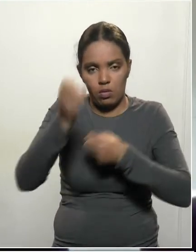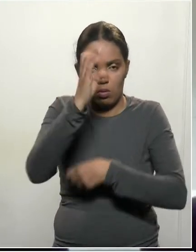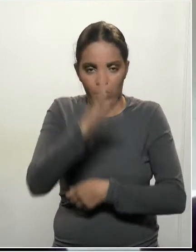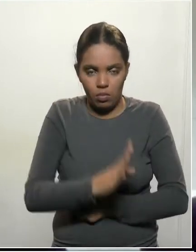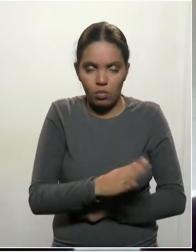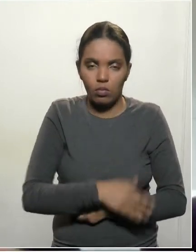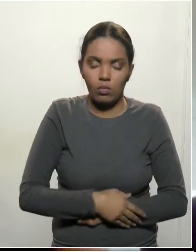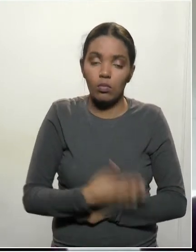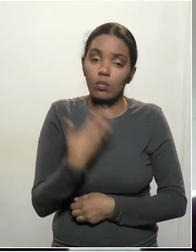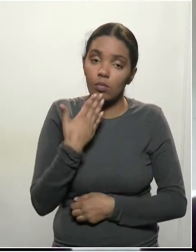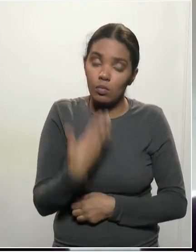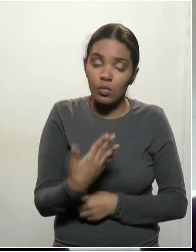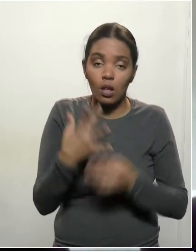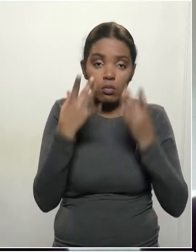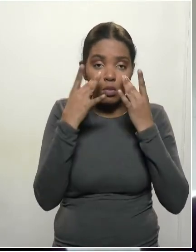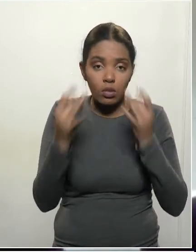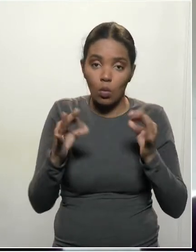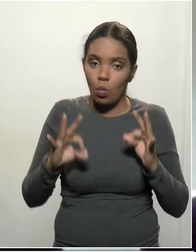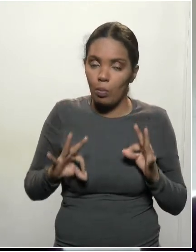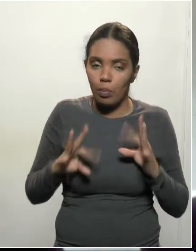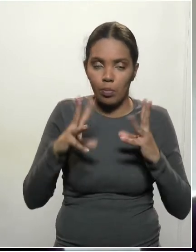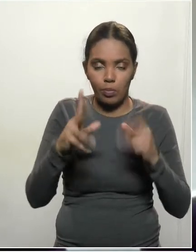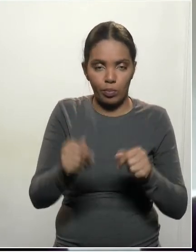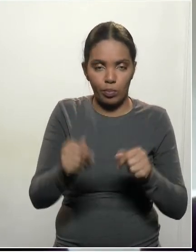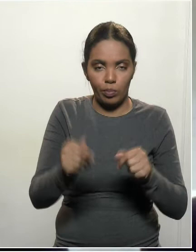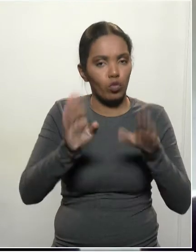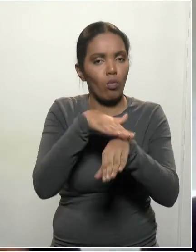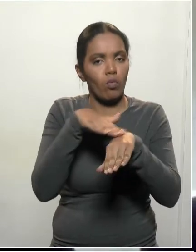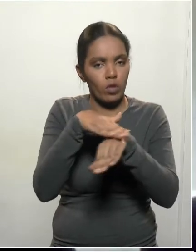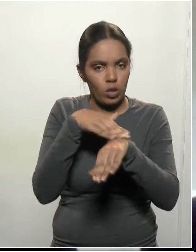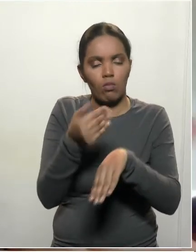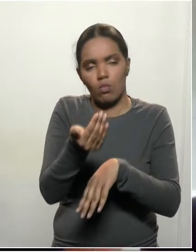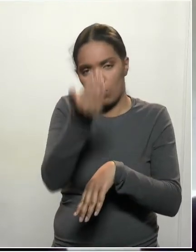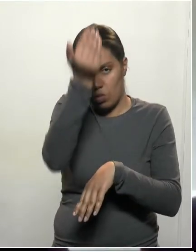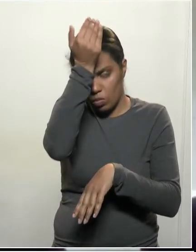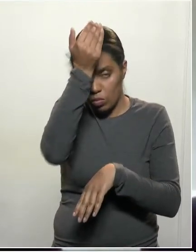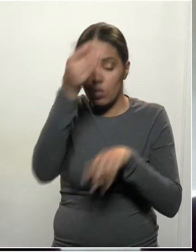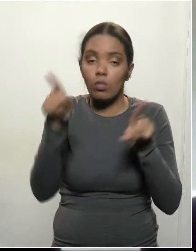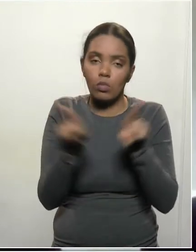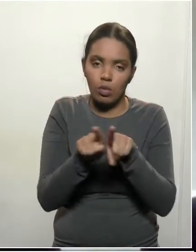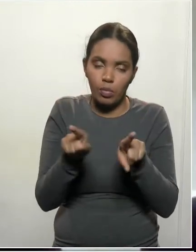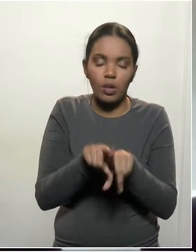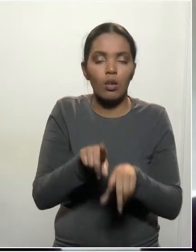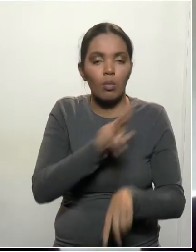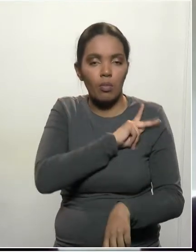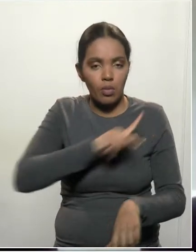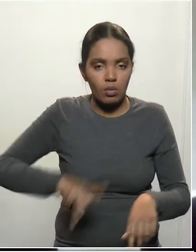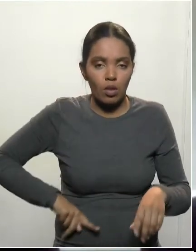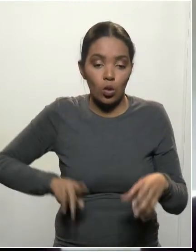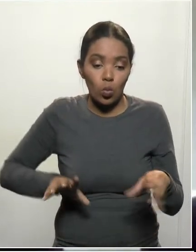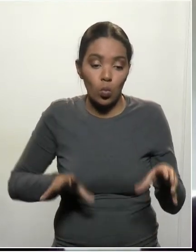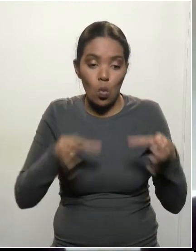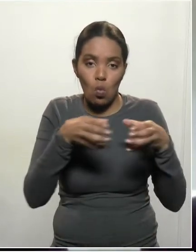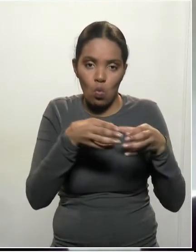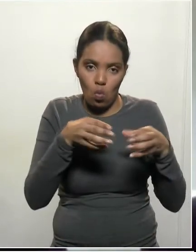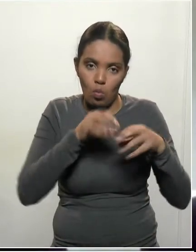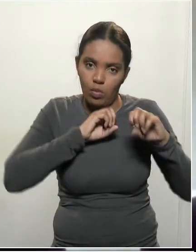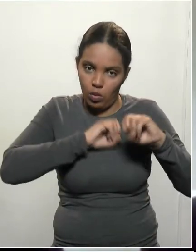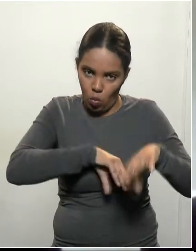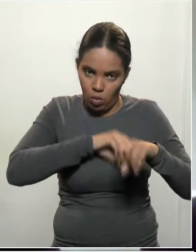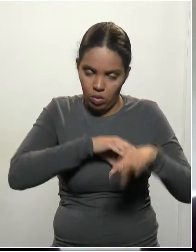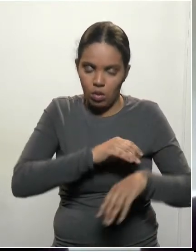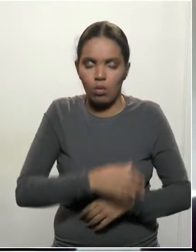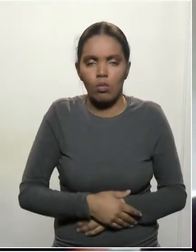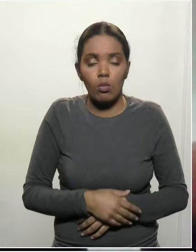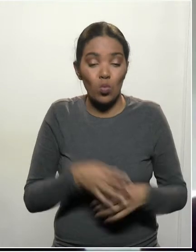pedir a atenção de todos. Já conversei com o deputado Hussein Bach, que é o líder do governo, e também o presidente da Comissão de Educação. Para a Comissão